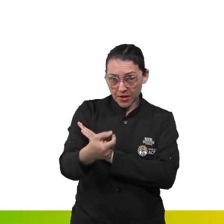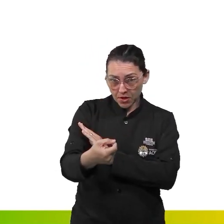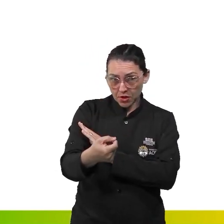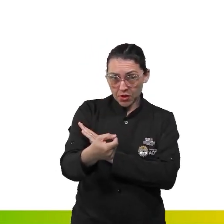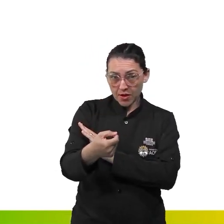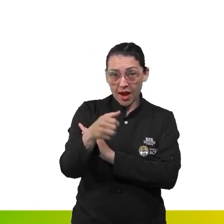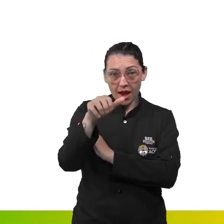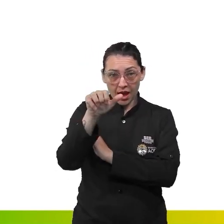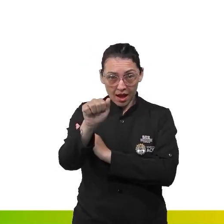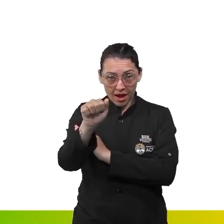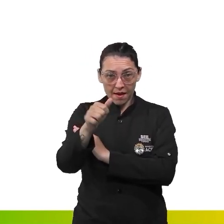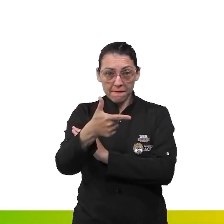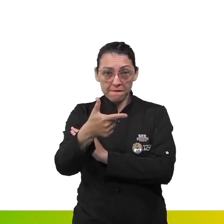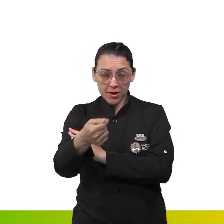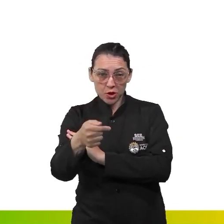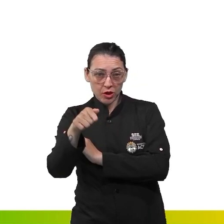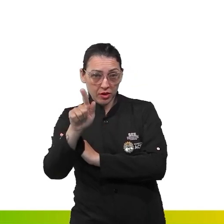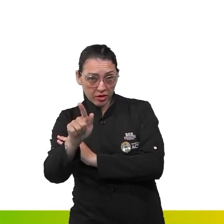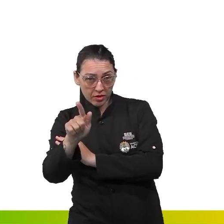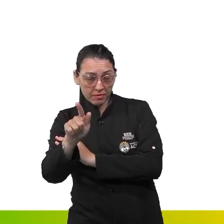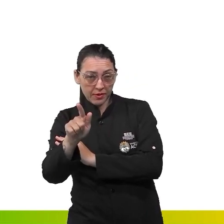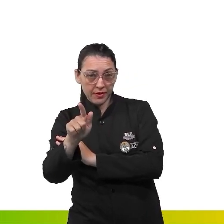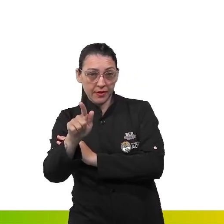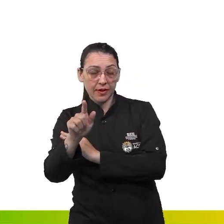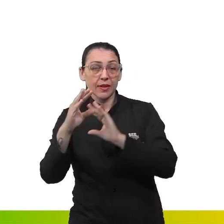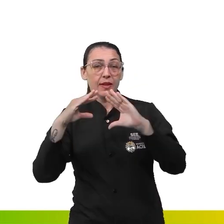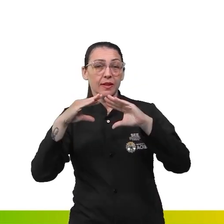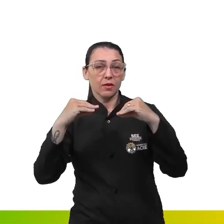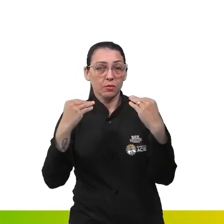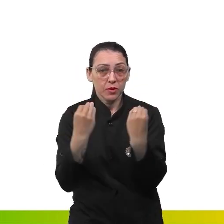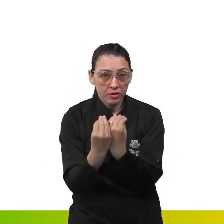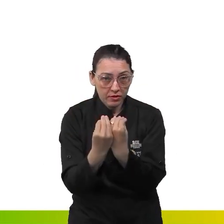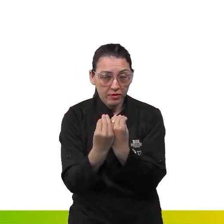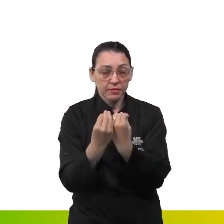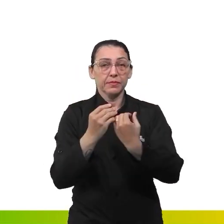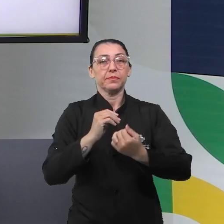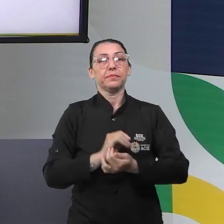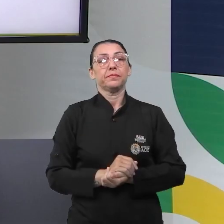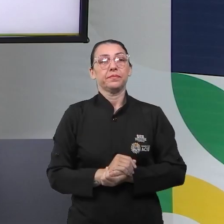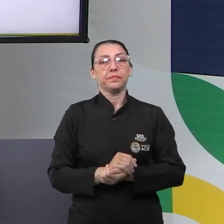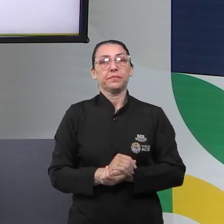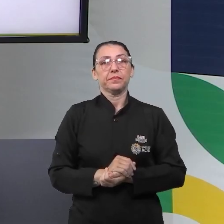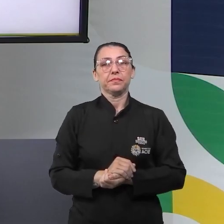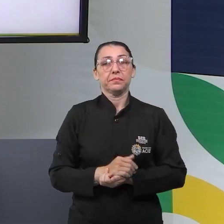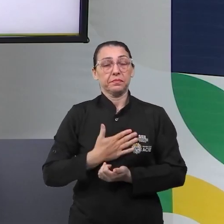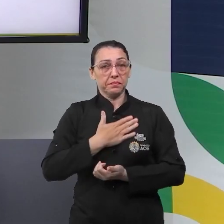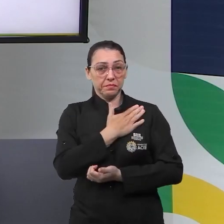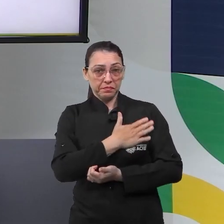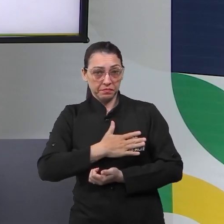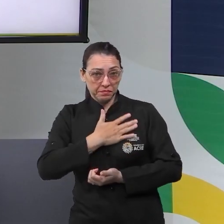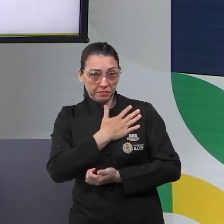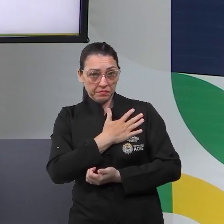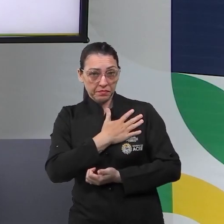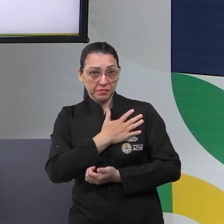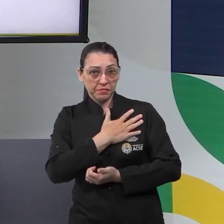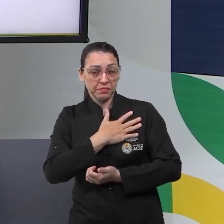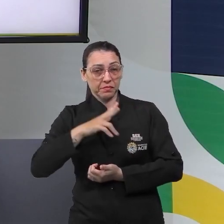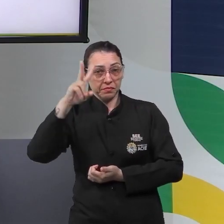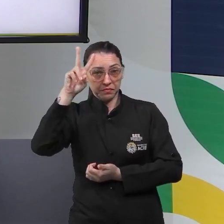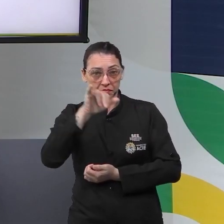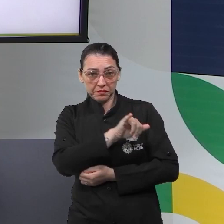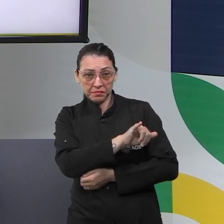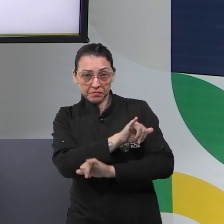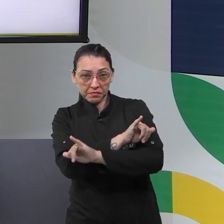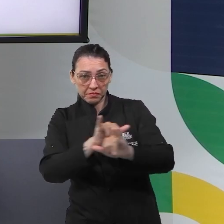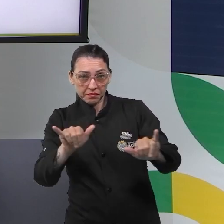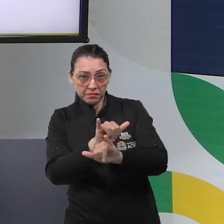Existirá uma quantidade de 20 gramas dessa substância. Uma coisa que eu gostaria de ressaltar, por exemplo, é